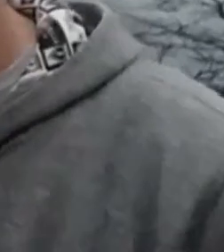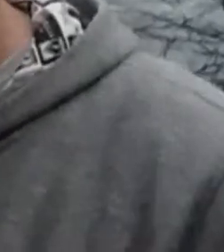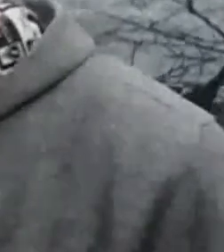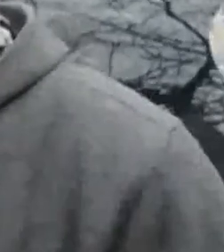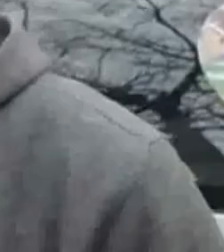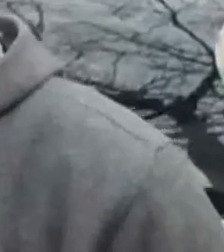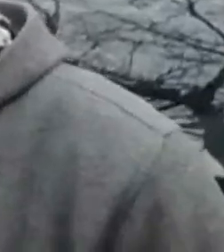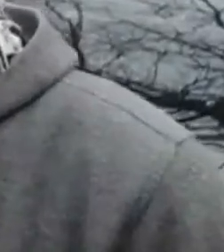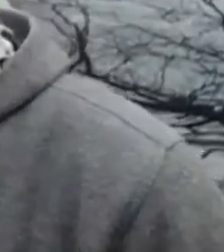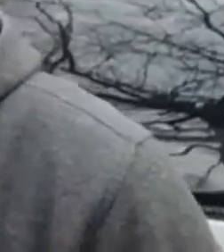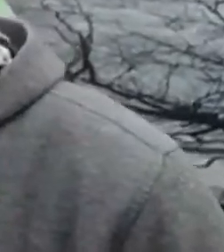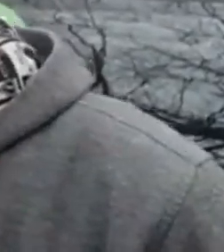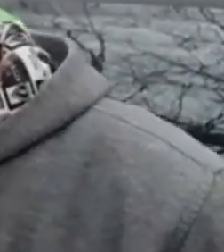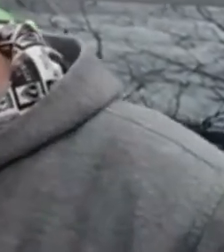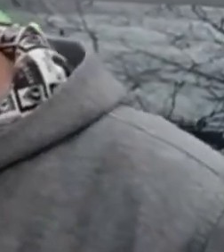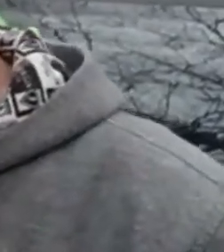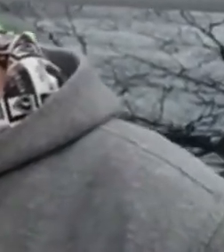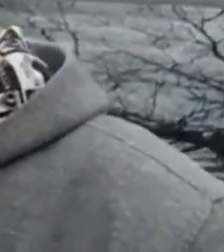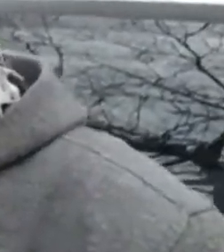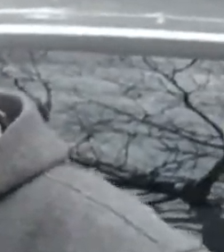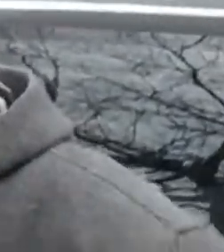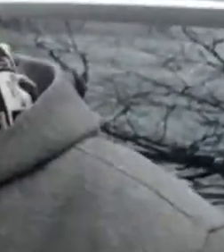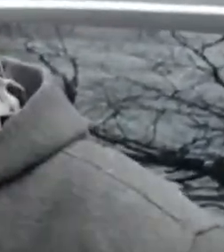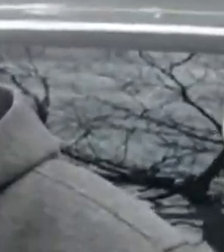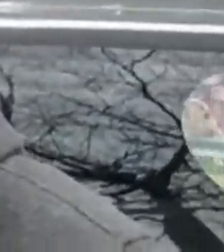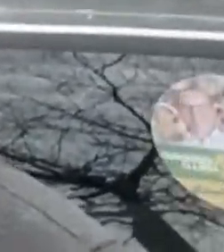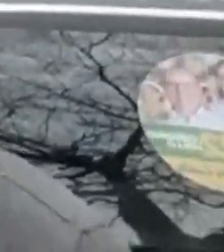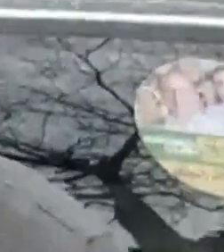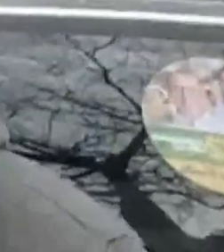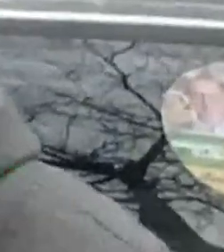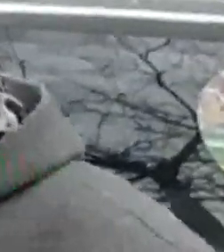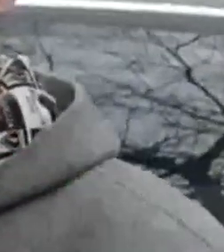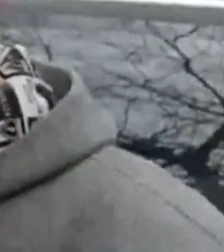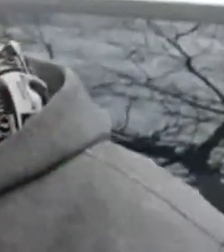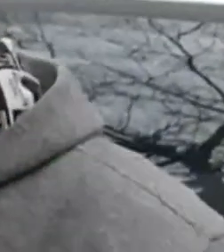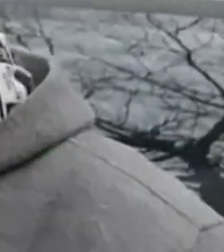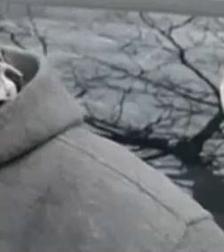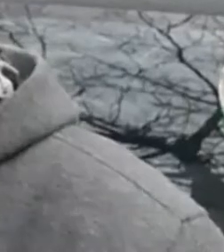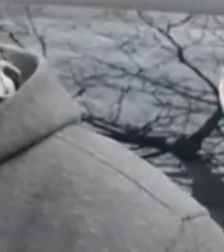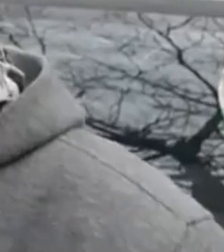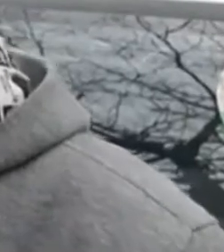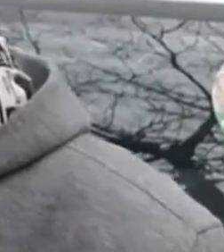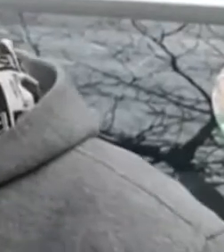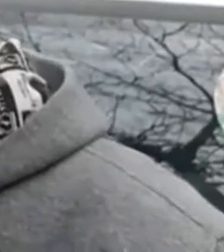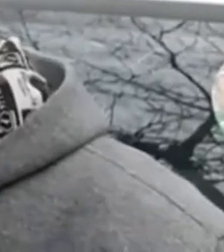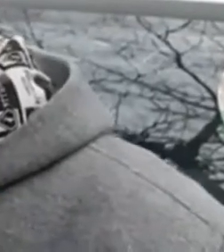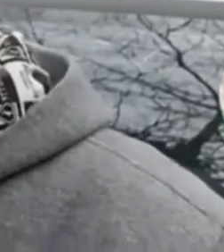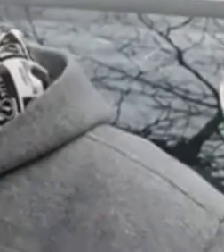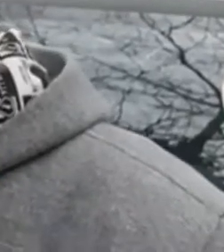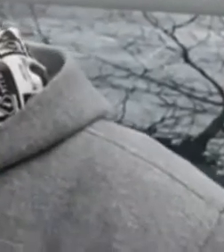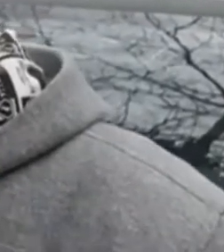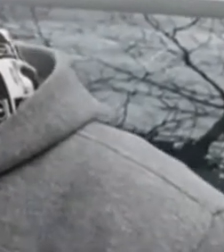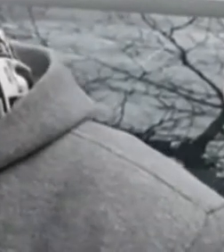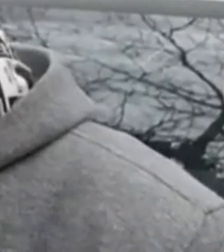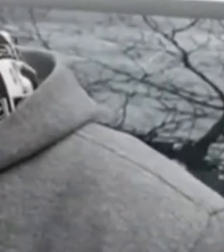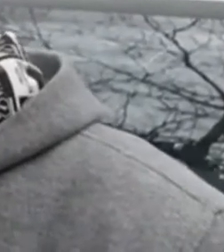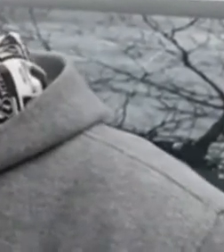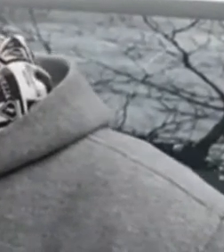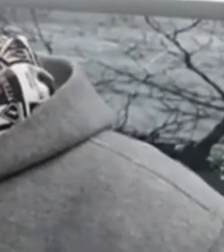que aconteceu, Edgar, na tua escola? Diretor me proibindo publicar coisas do Bolsonaro nas minhas redes sociais.